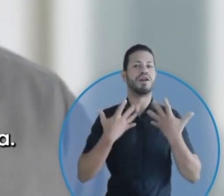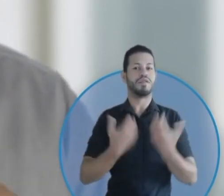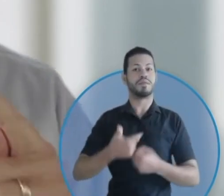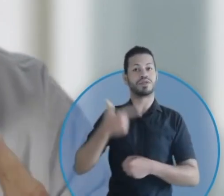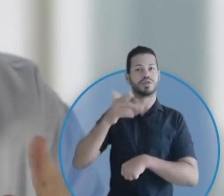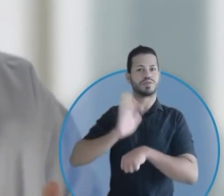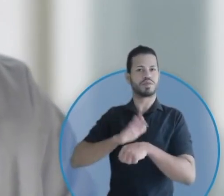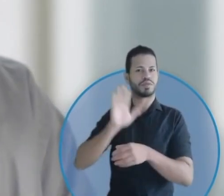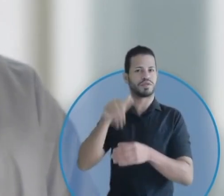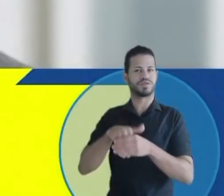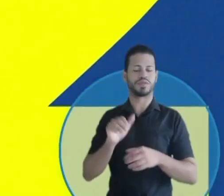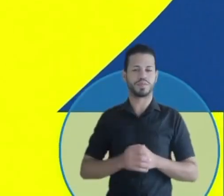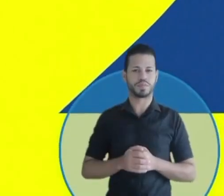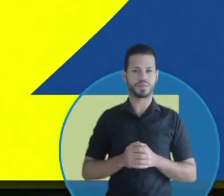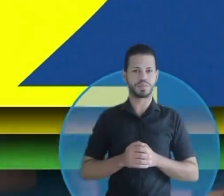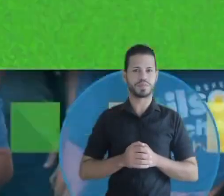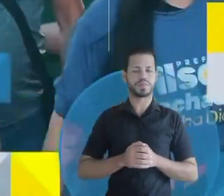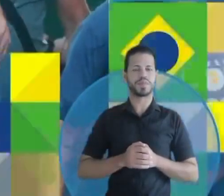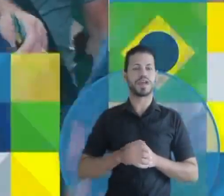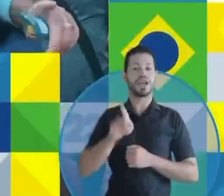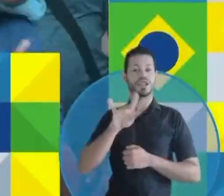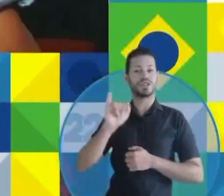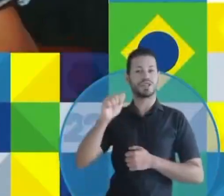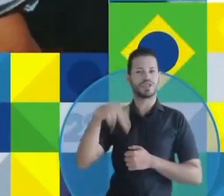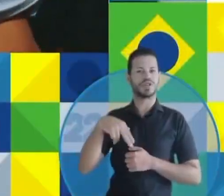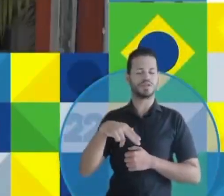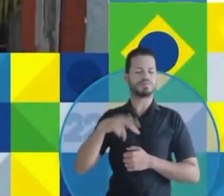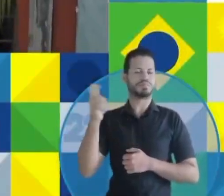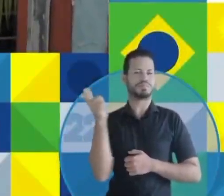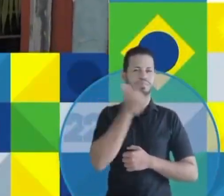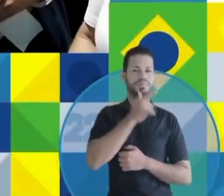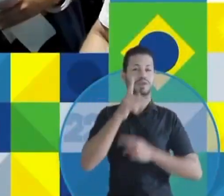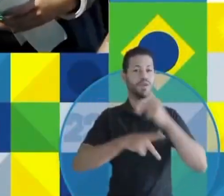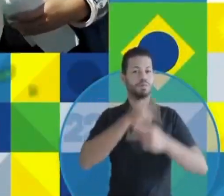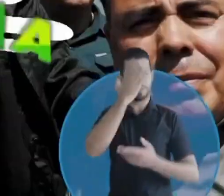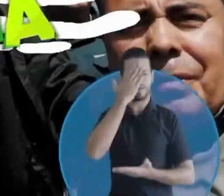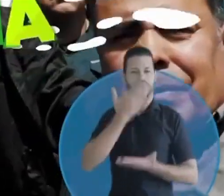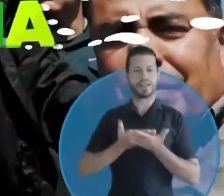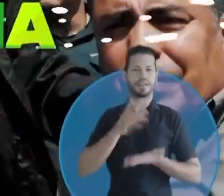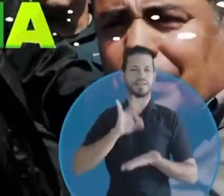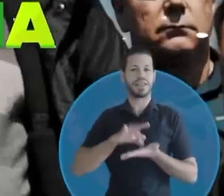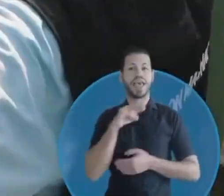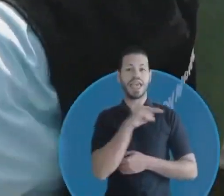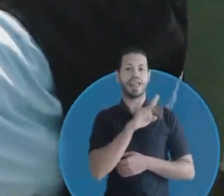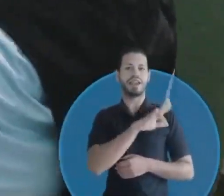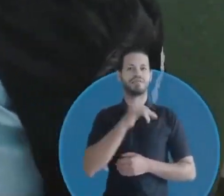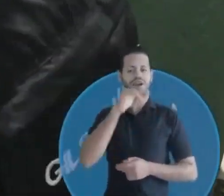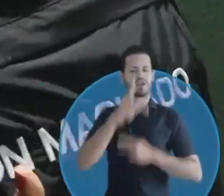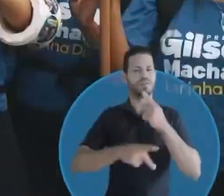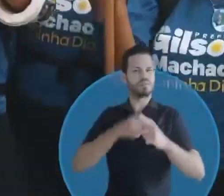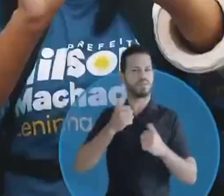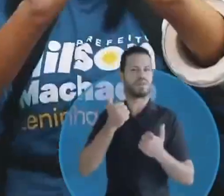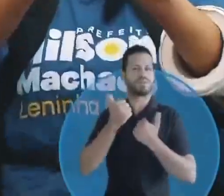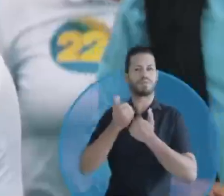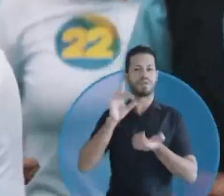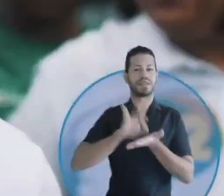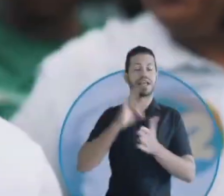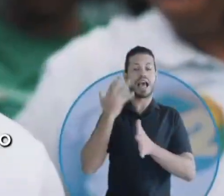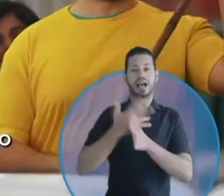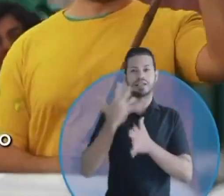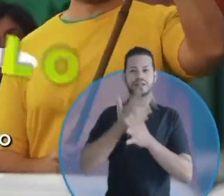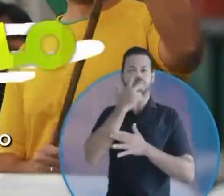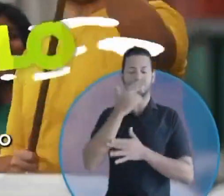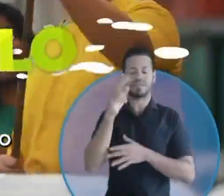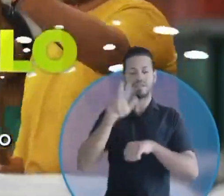luta. Vamos ao segundo turno. O Recife abraçou Gilson Machado. Nele o povo confia. É ele que o povo apoia.